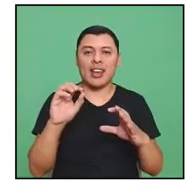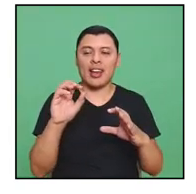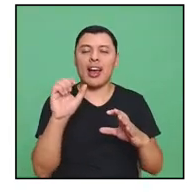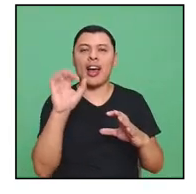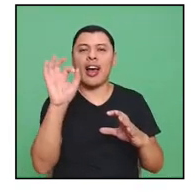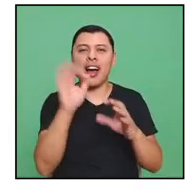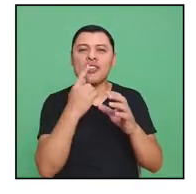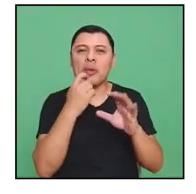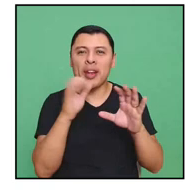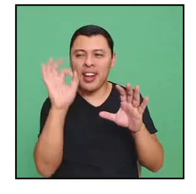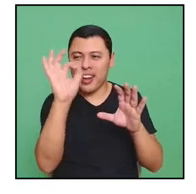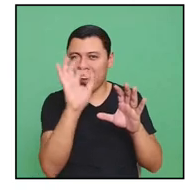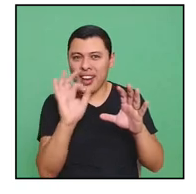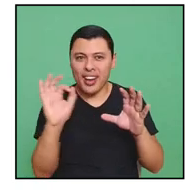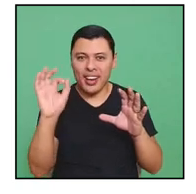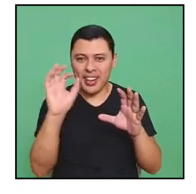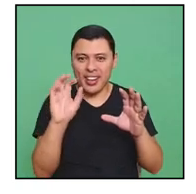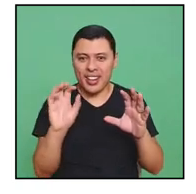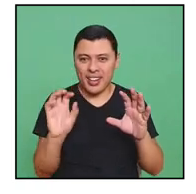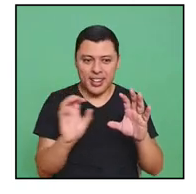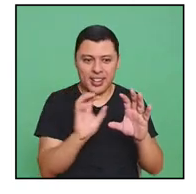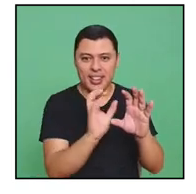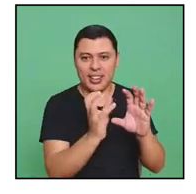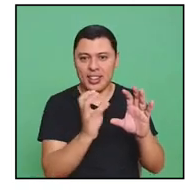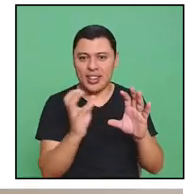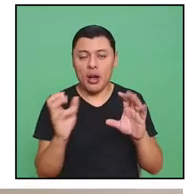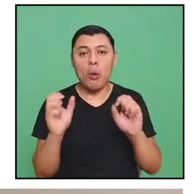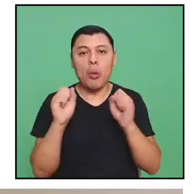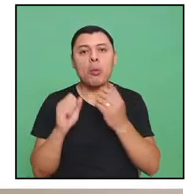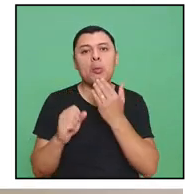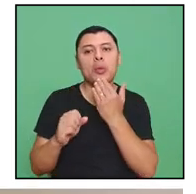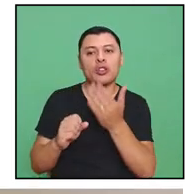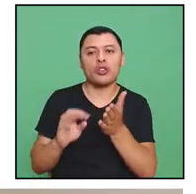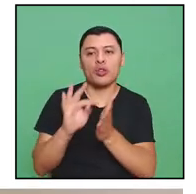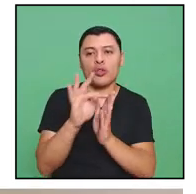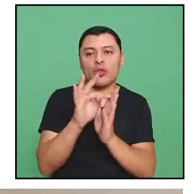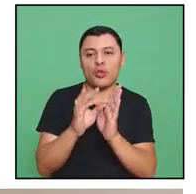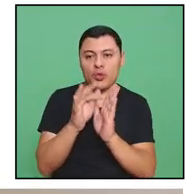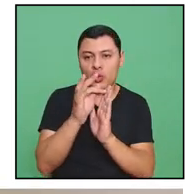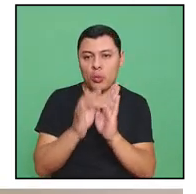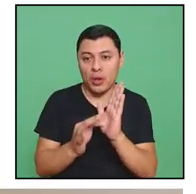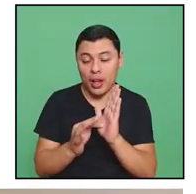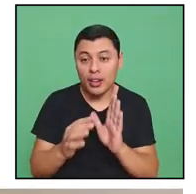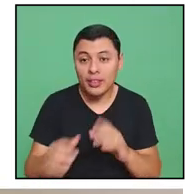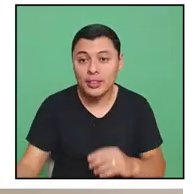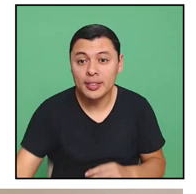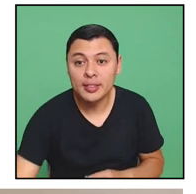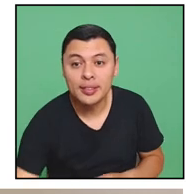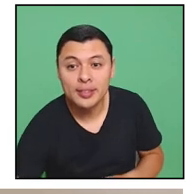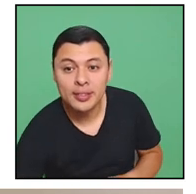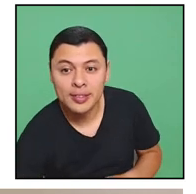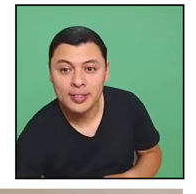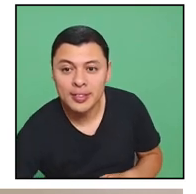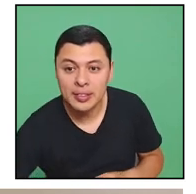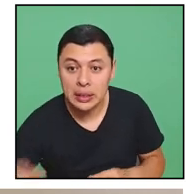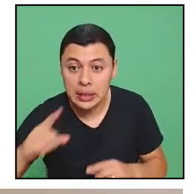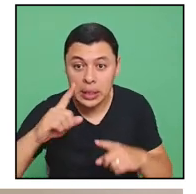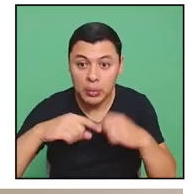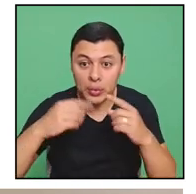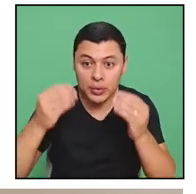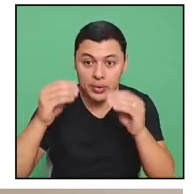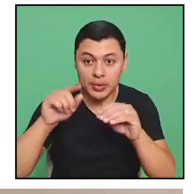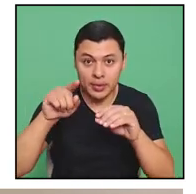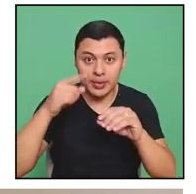que podem ser reivindicadas através de um formulário que eu posso botar depois aqui o link no chat, se vocês quiserem uma, tem